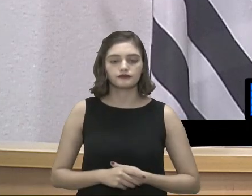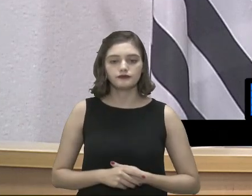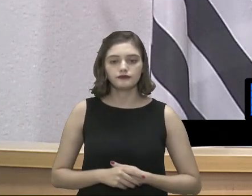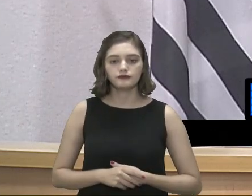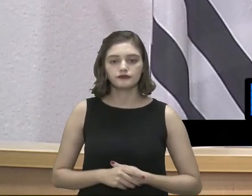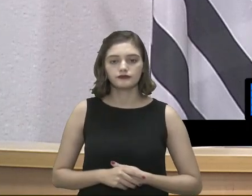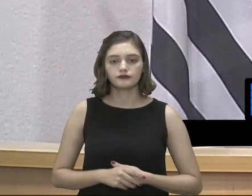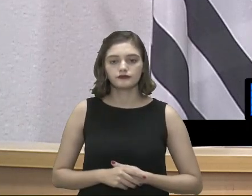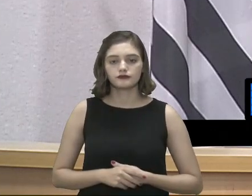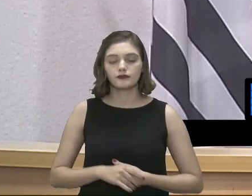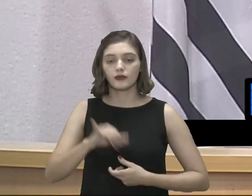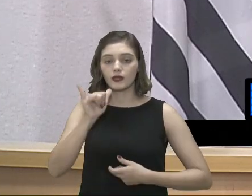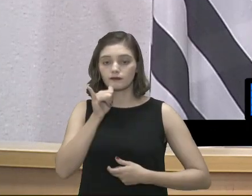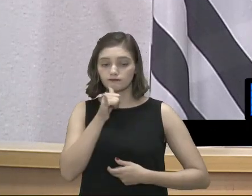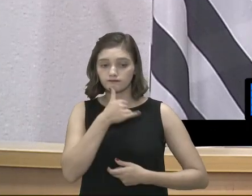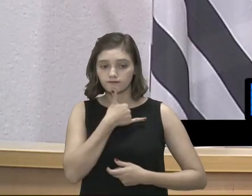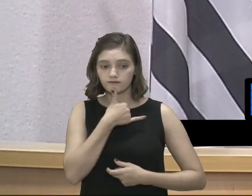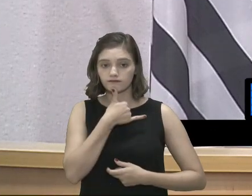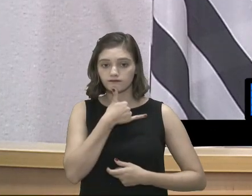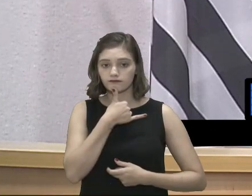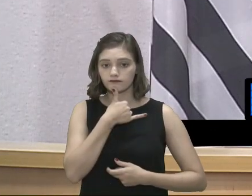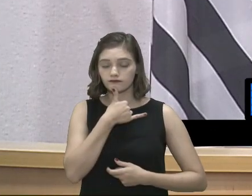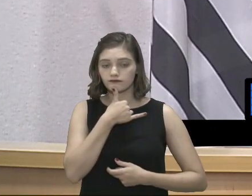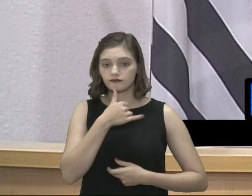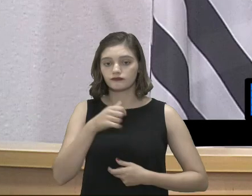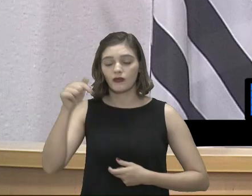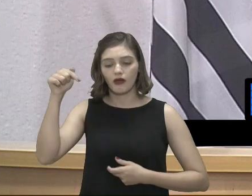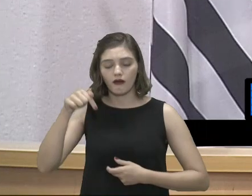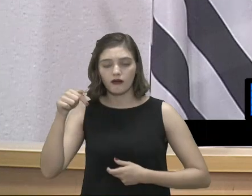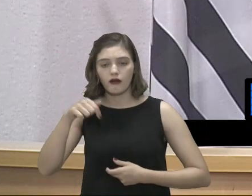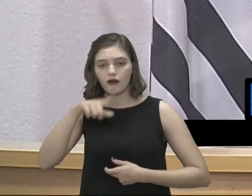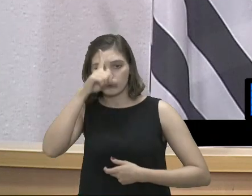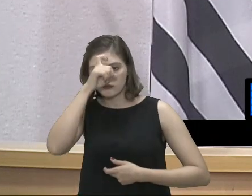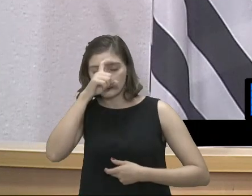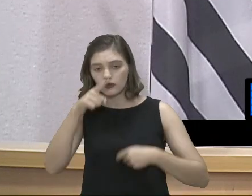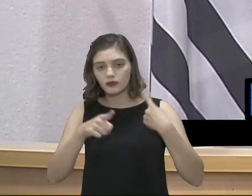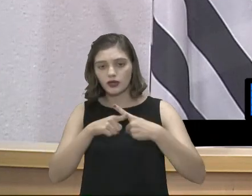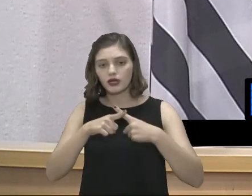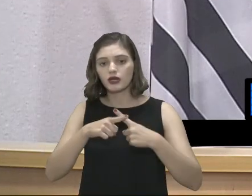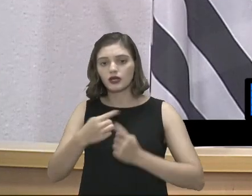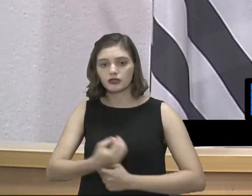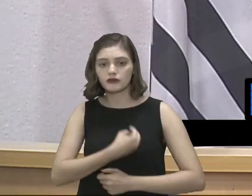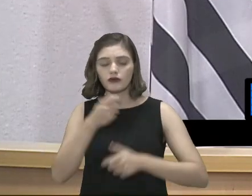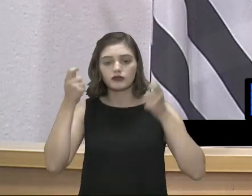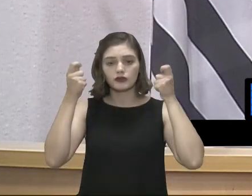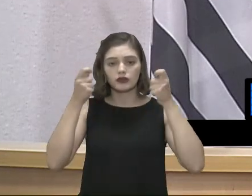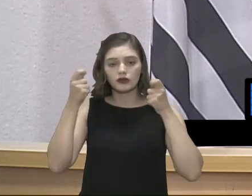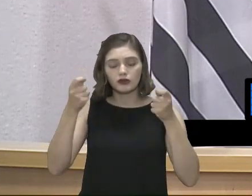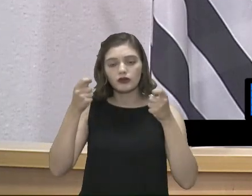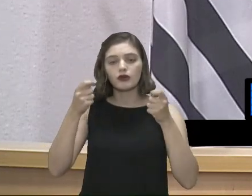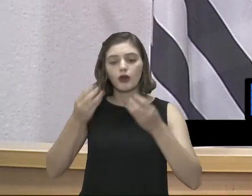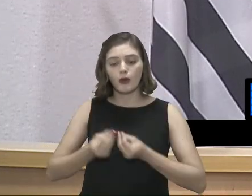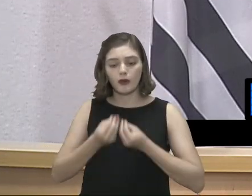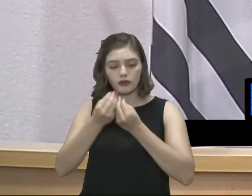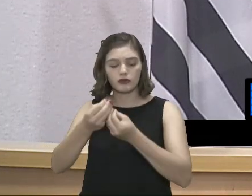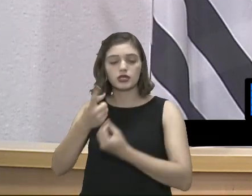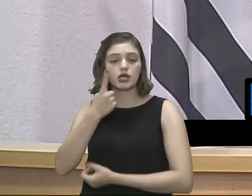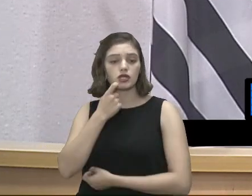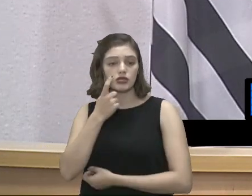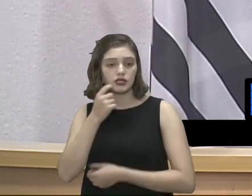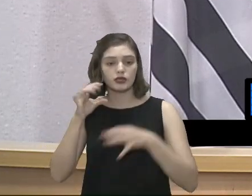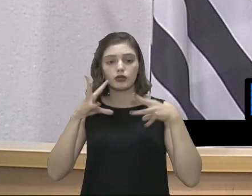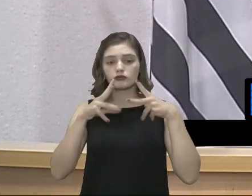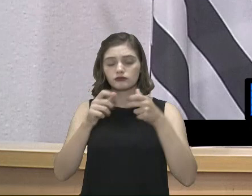saí muito triste do ambulatório aqui da cidade, porque eles vivem fazendo campanha para doação de sangue, arrecadação de sangue e tudo